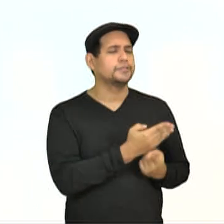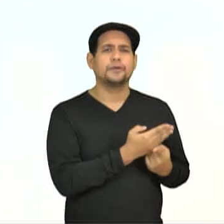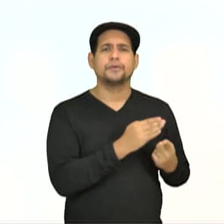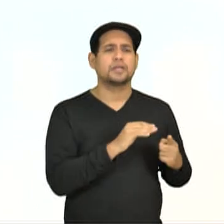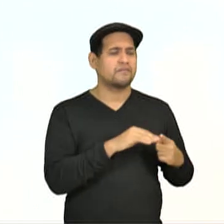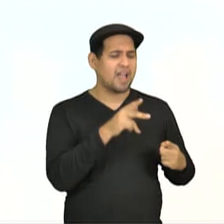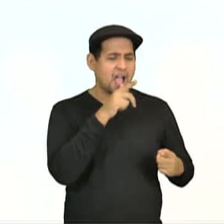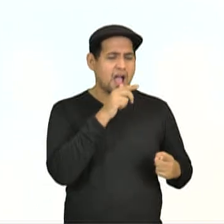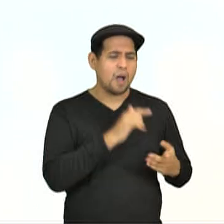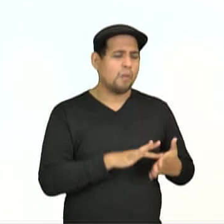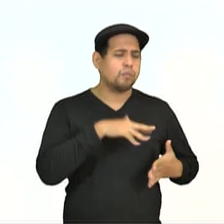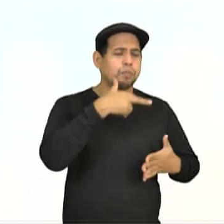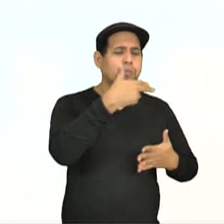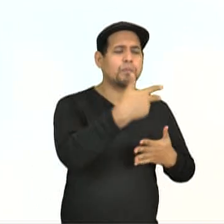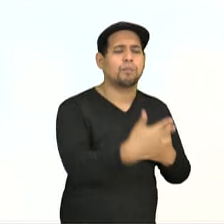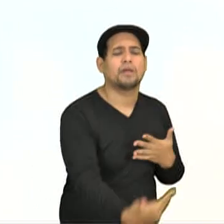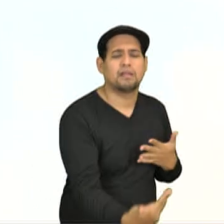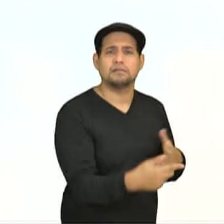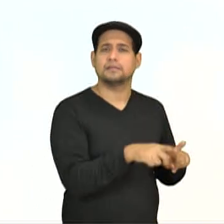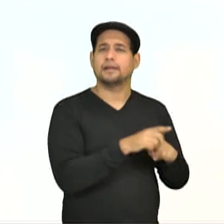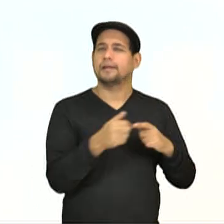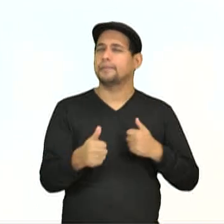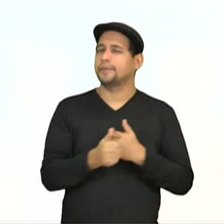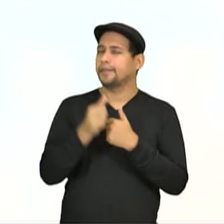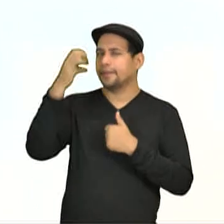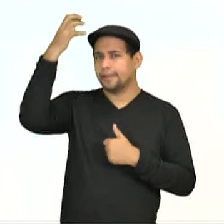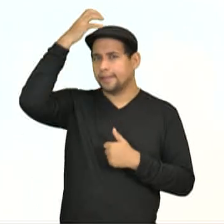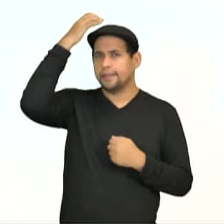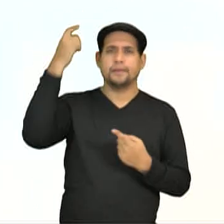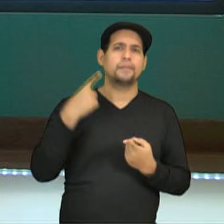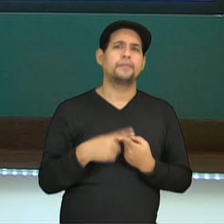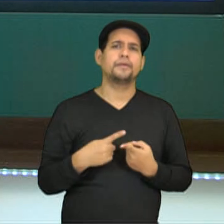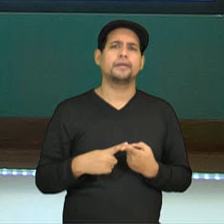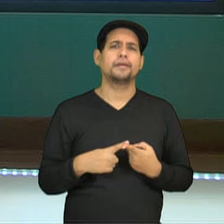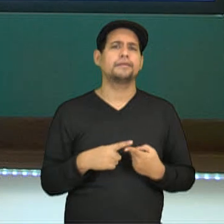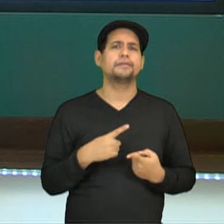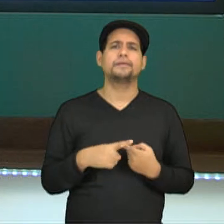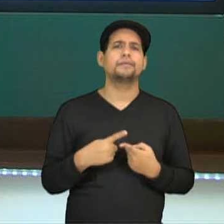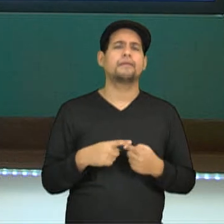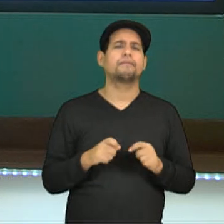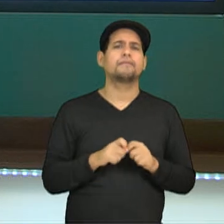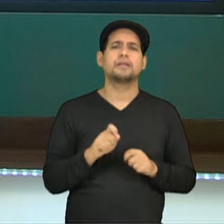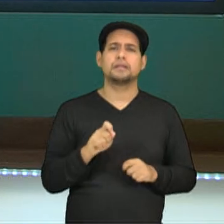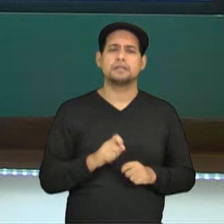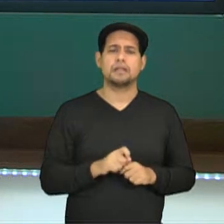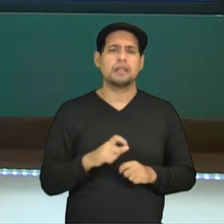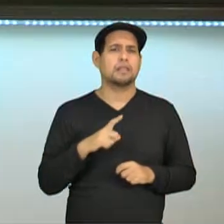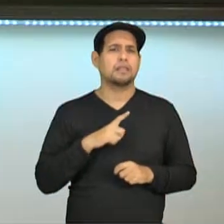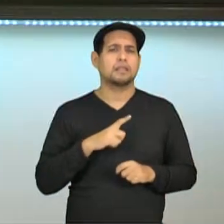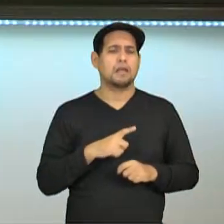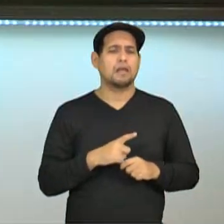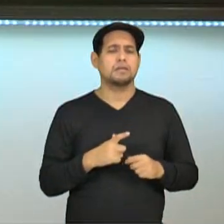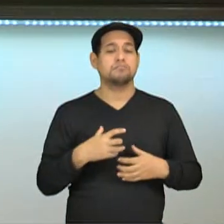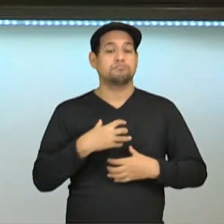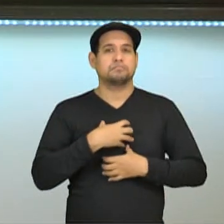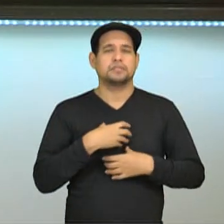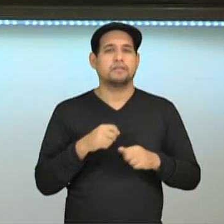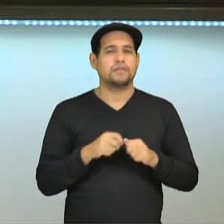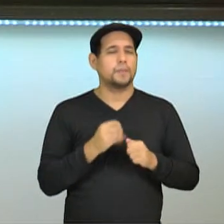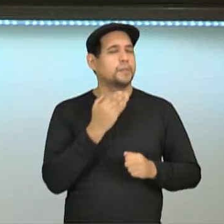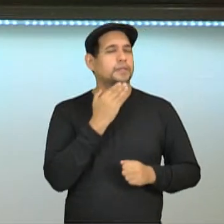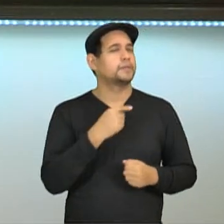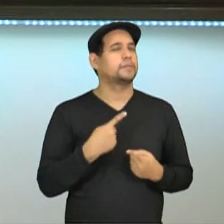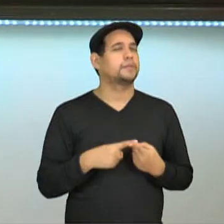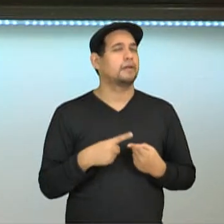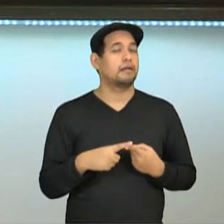se atirasse no rio ao ver se aproximar o rei? E aí, o que será que fez ele ter essa atitude e fazer esse